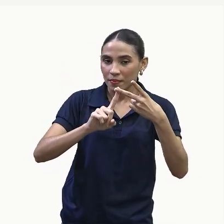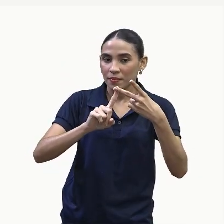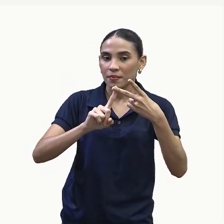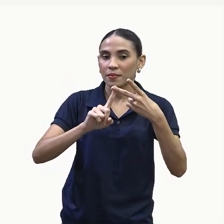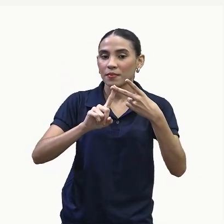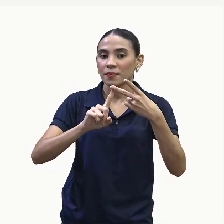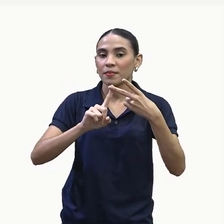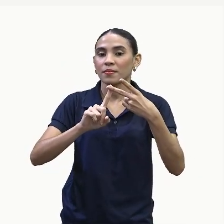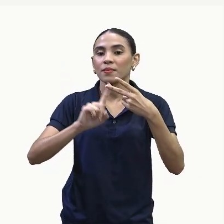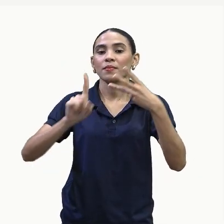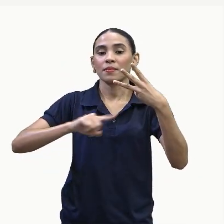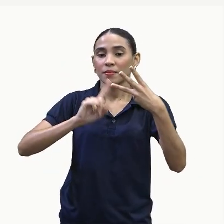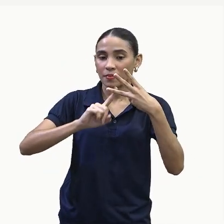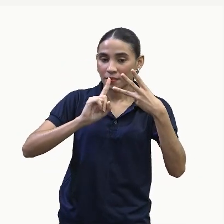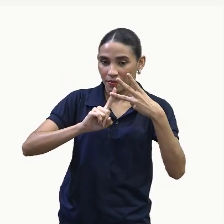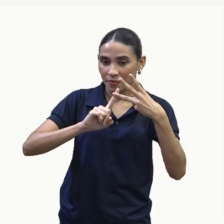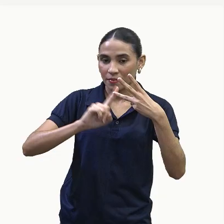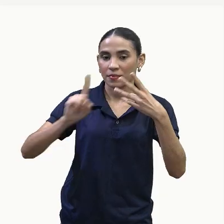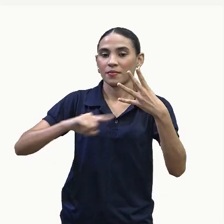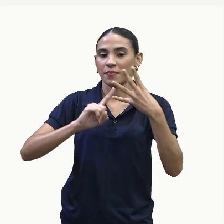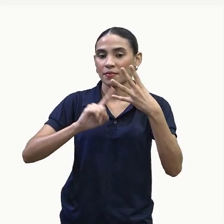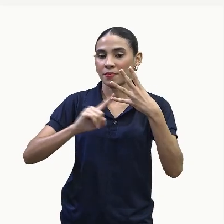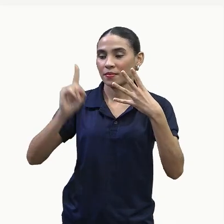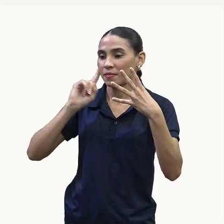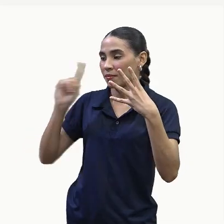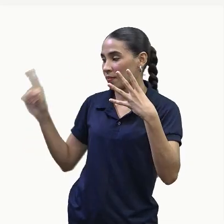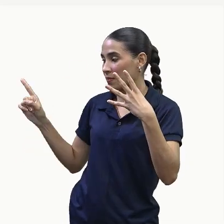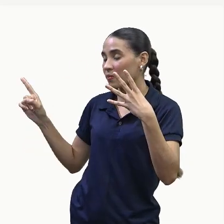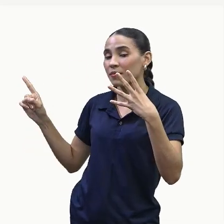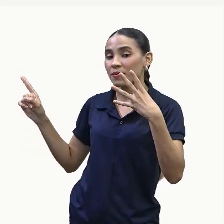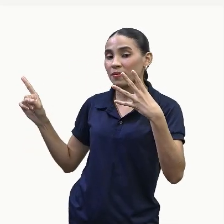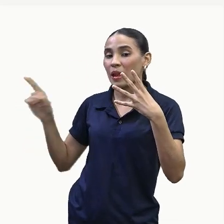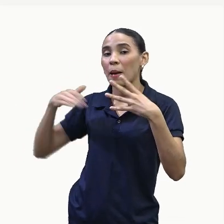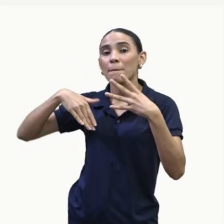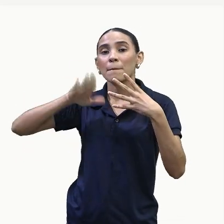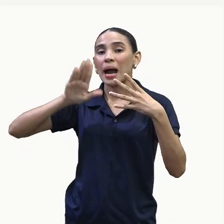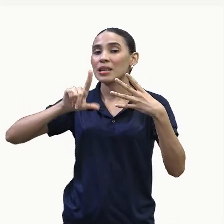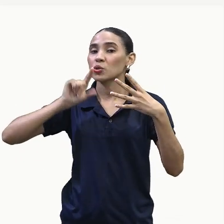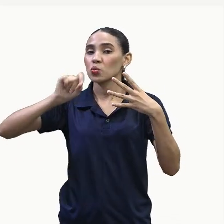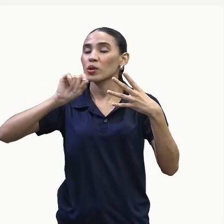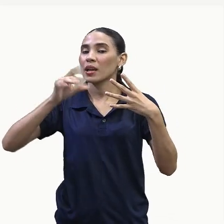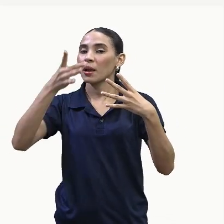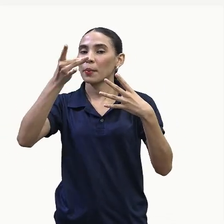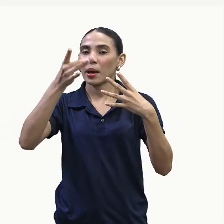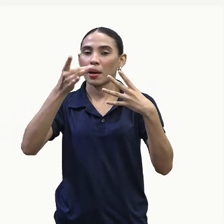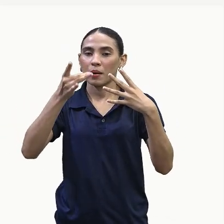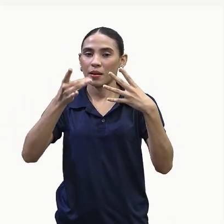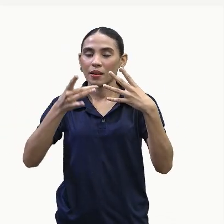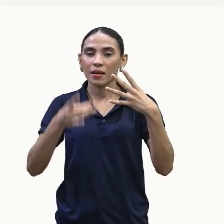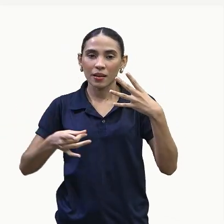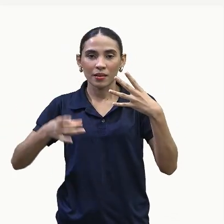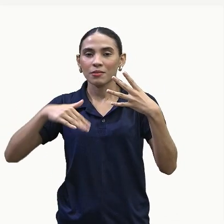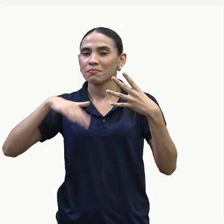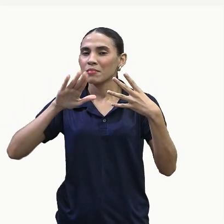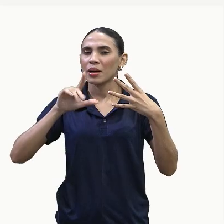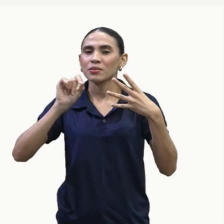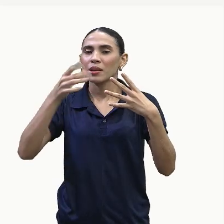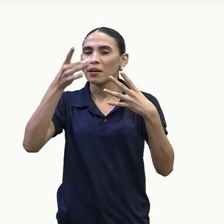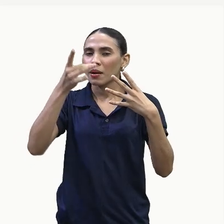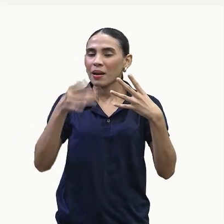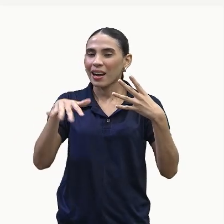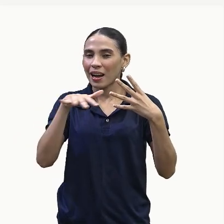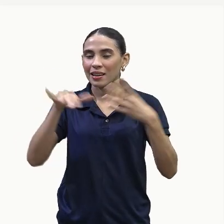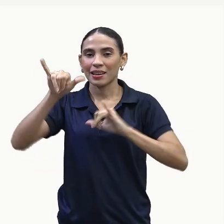né, quanto a citosina e a guanina, de modo mais detalhado, de forma